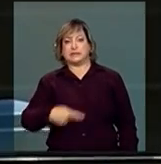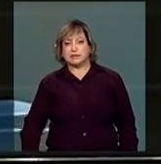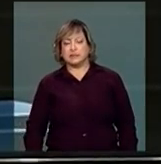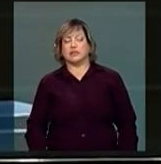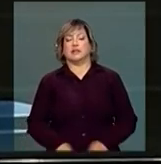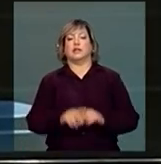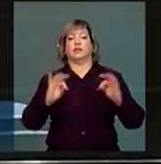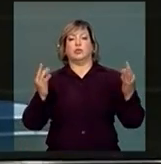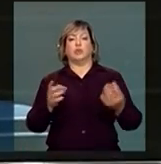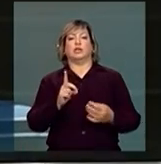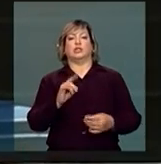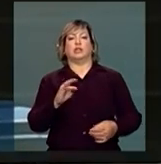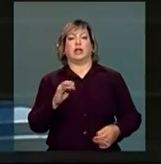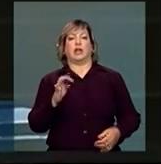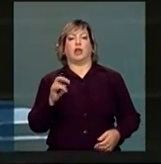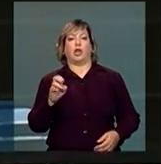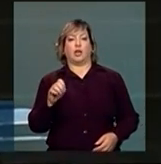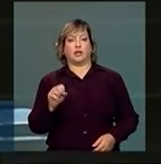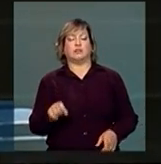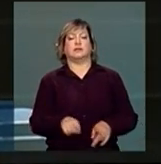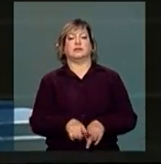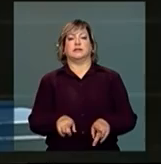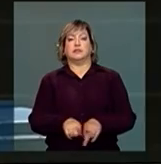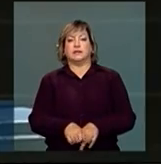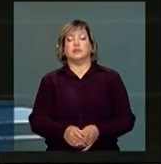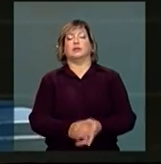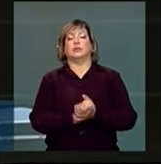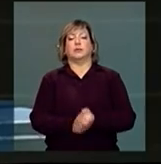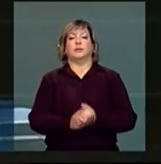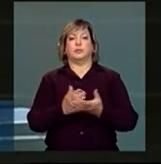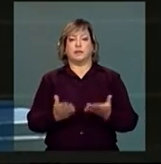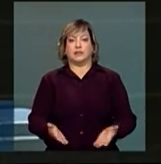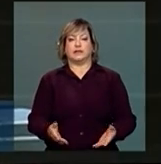vice-presidentes aqui presentes, cumprimentar também